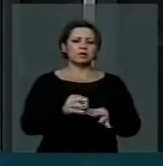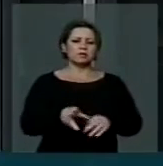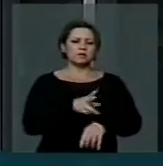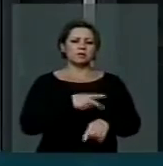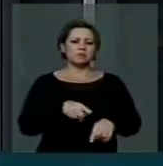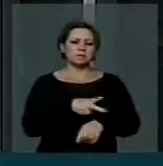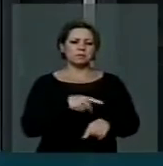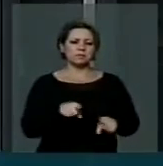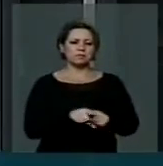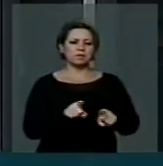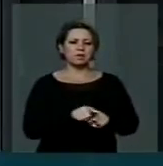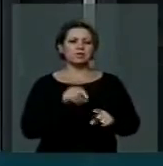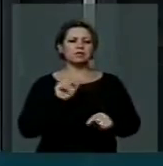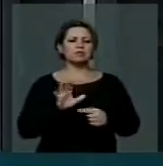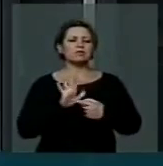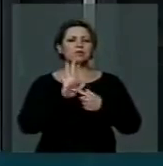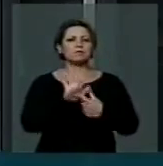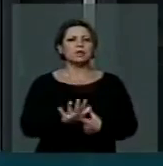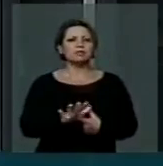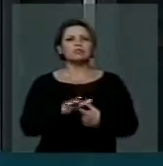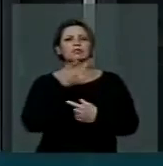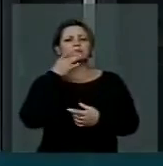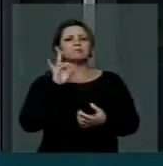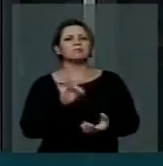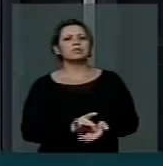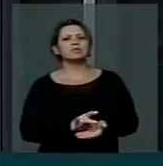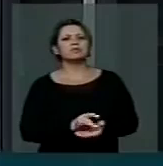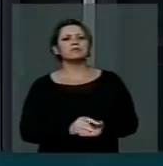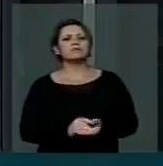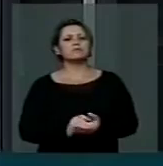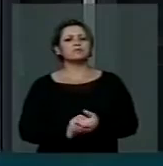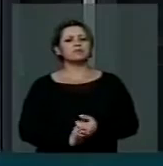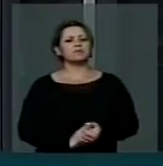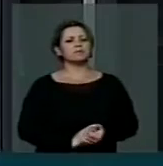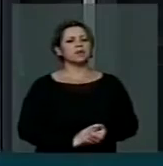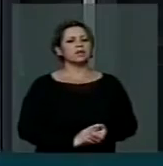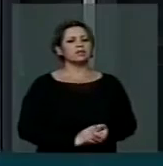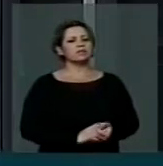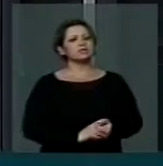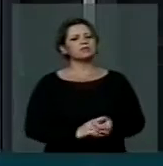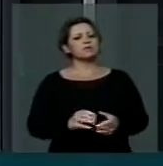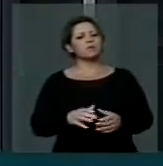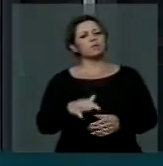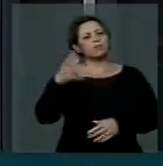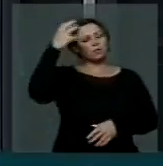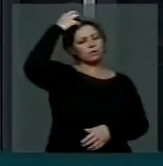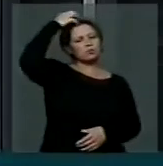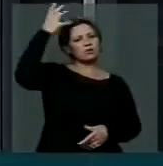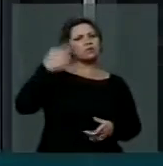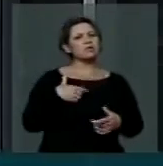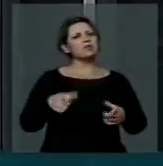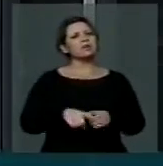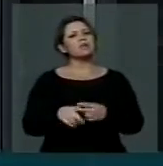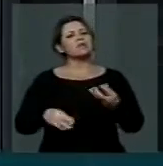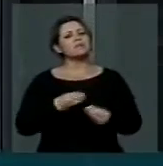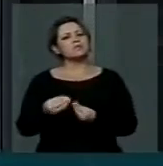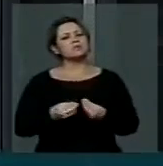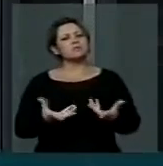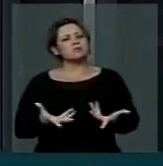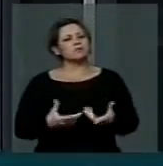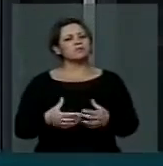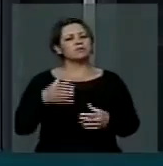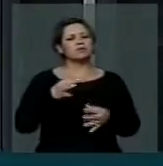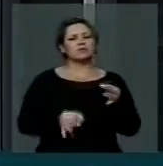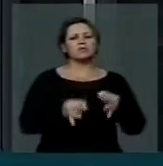Internacional Penal está a que aponta como evidência de alegada vocação colonialista ou eurocêntrica da Corte